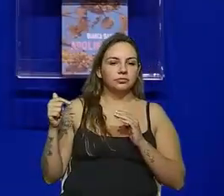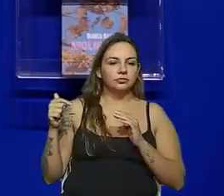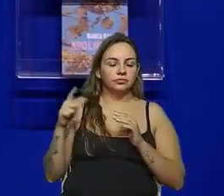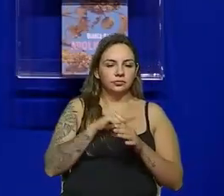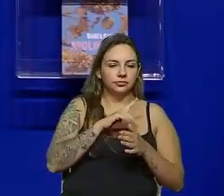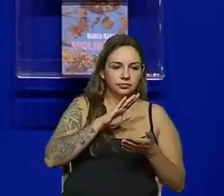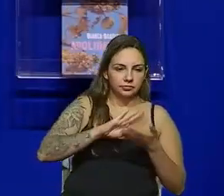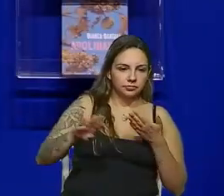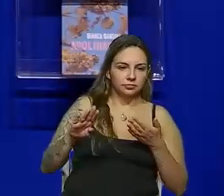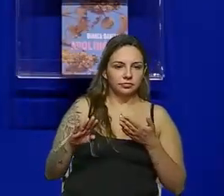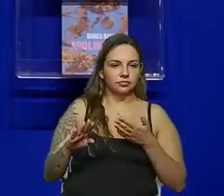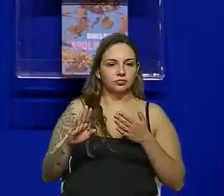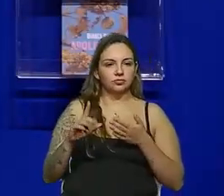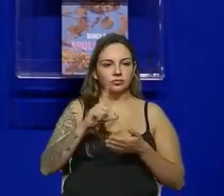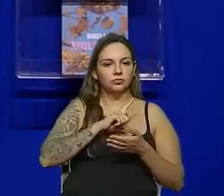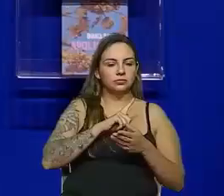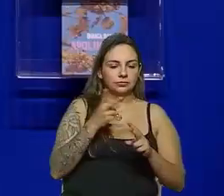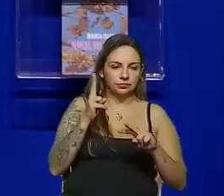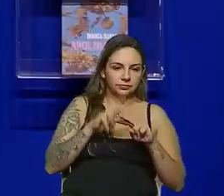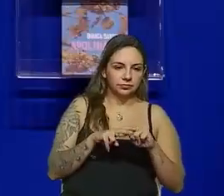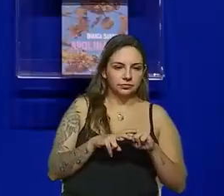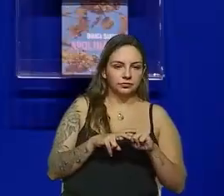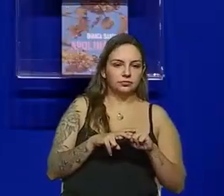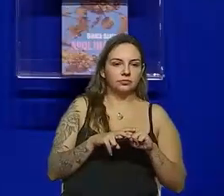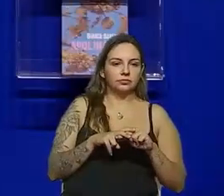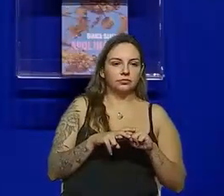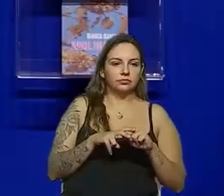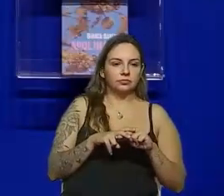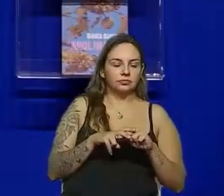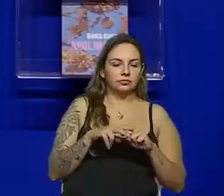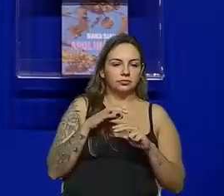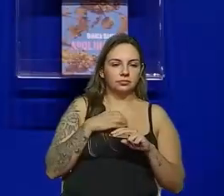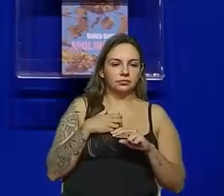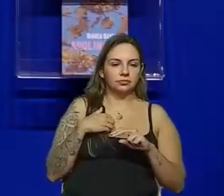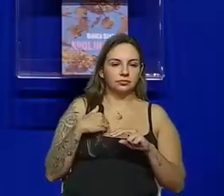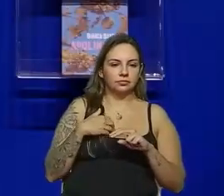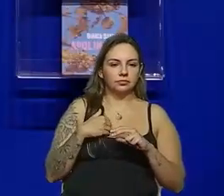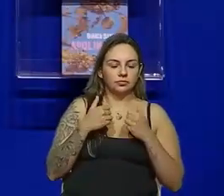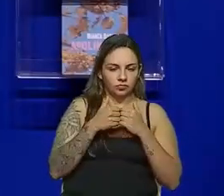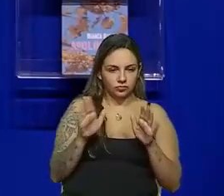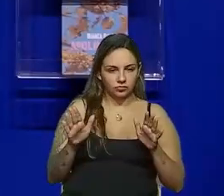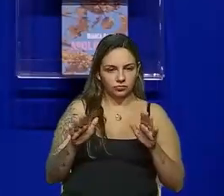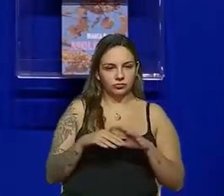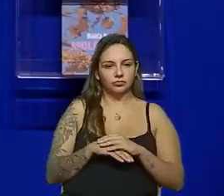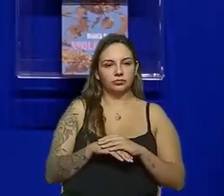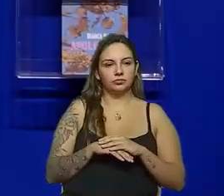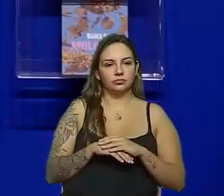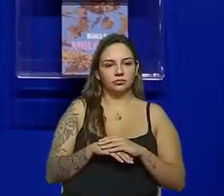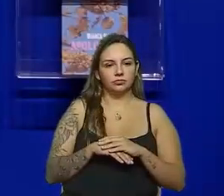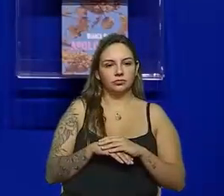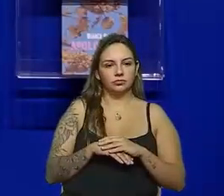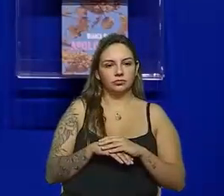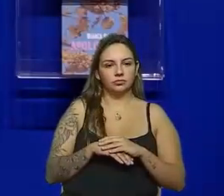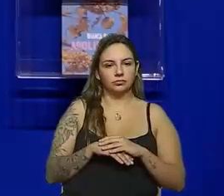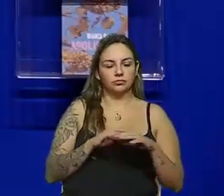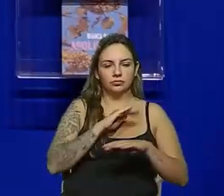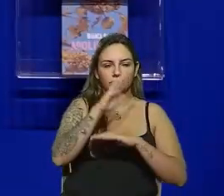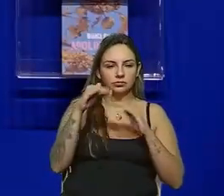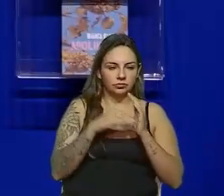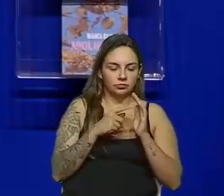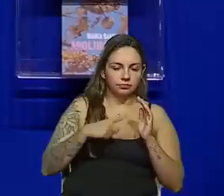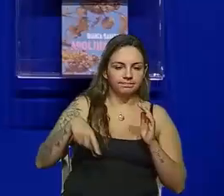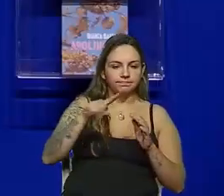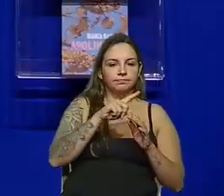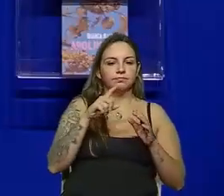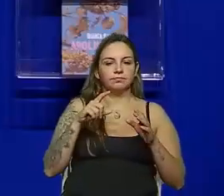estavam banidos, dos que estavam presos, ainda presos e que foram soltos nessa ocasião e tudo. Então, todas